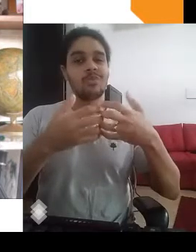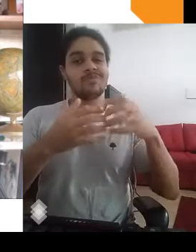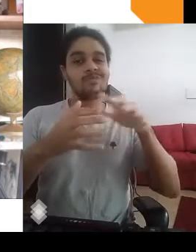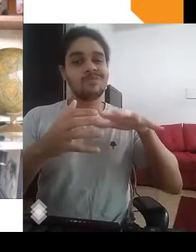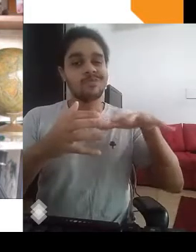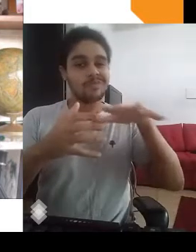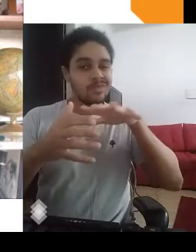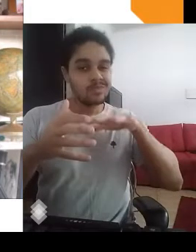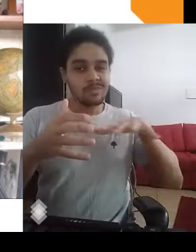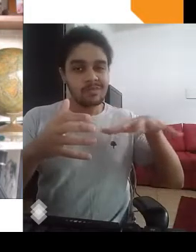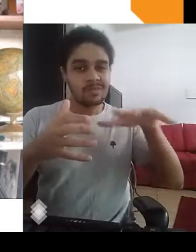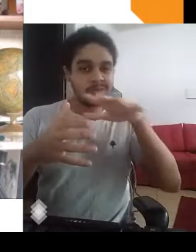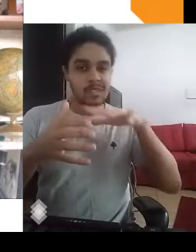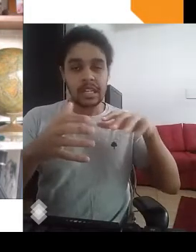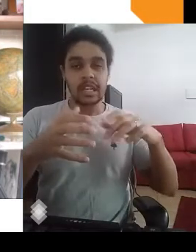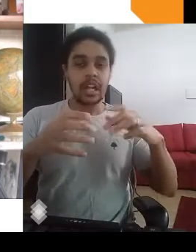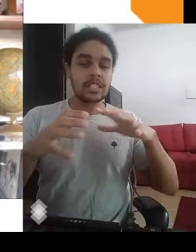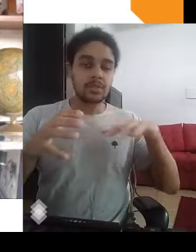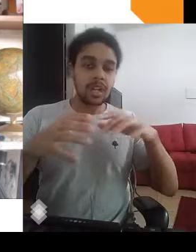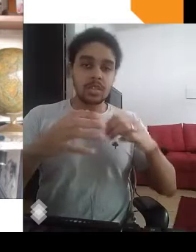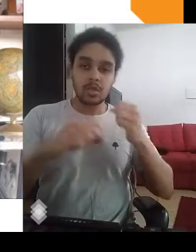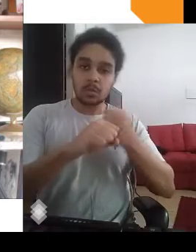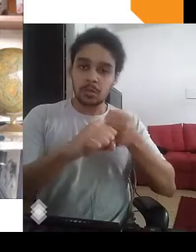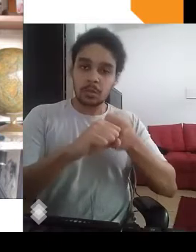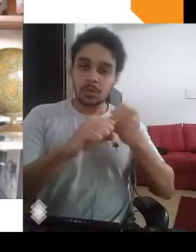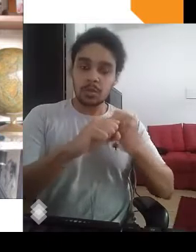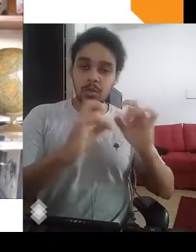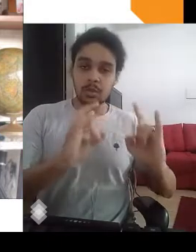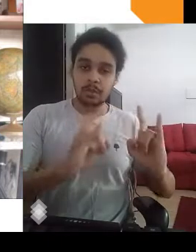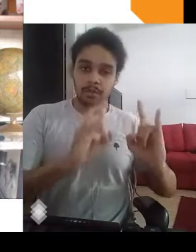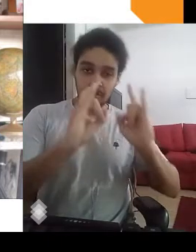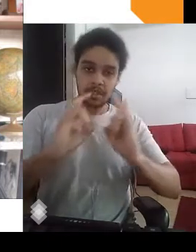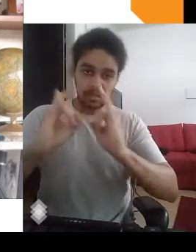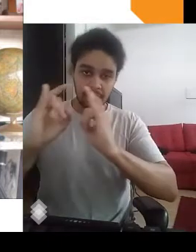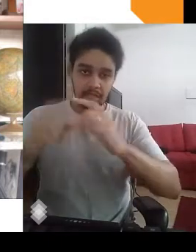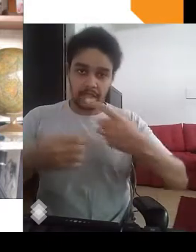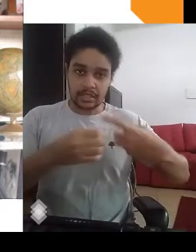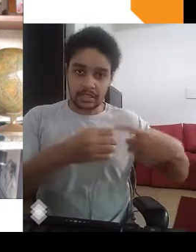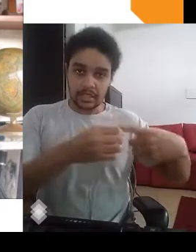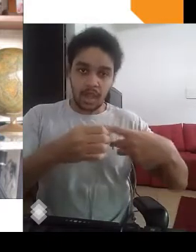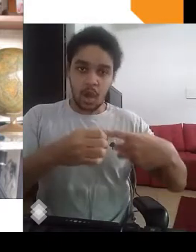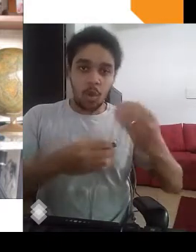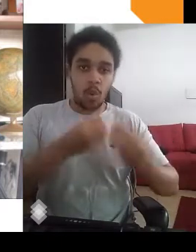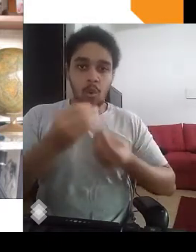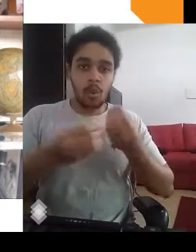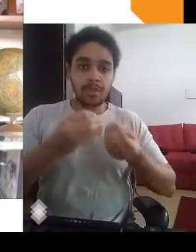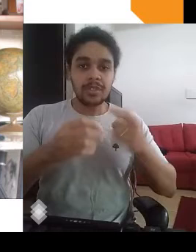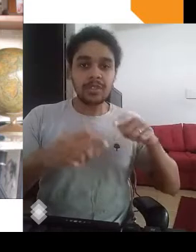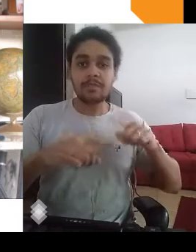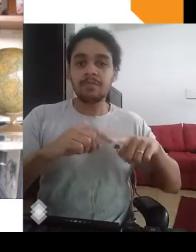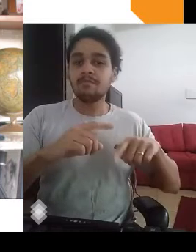configuração material do espaço, o espaço construído, o espaço edificado das cidades, como que